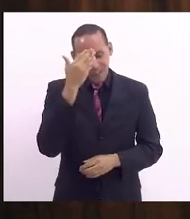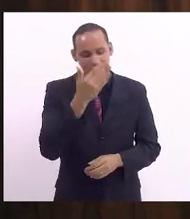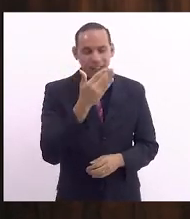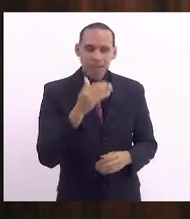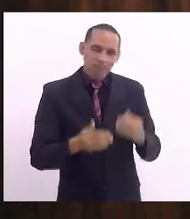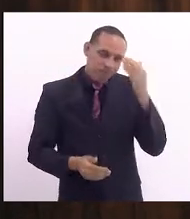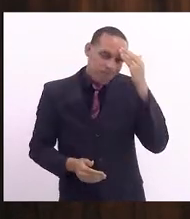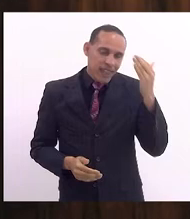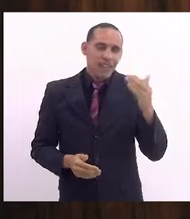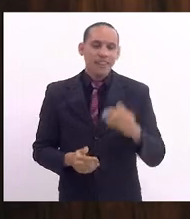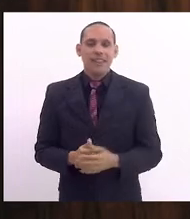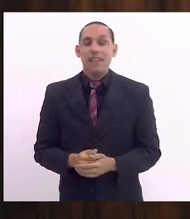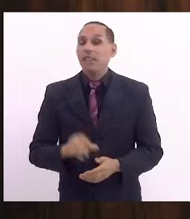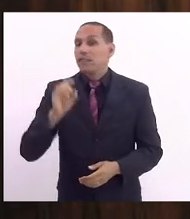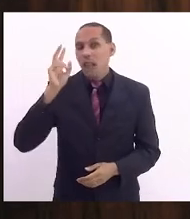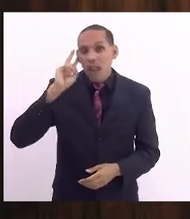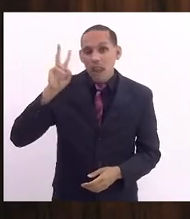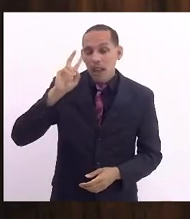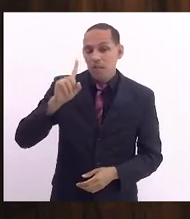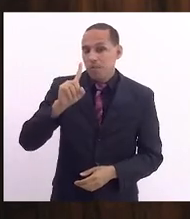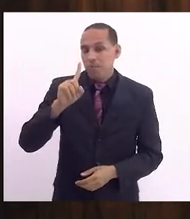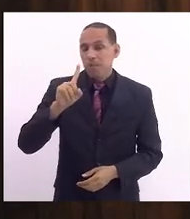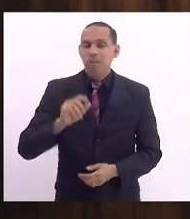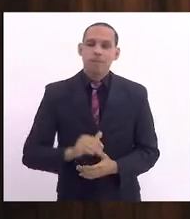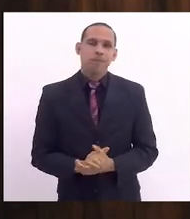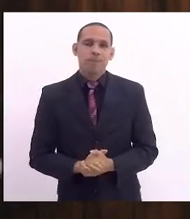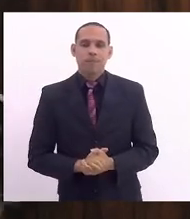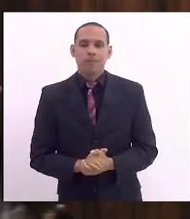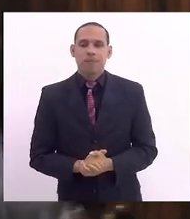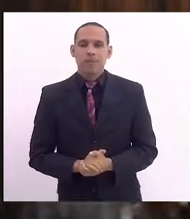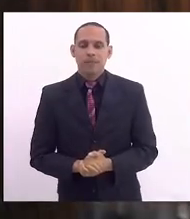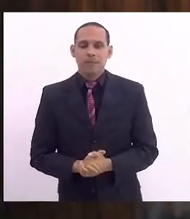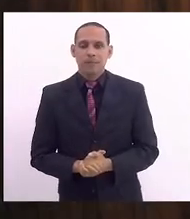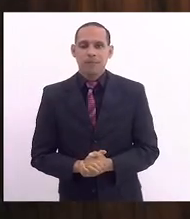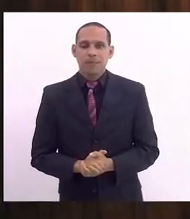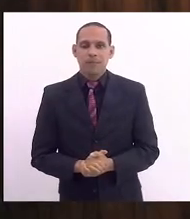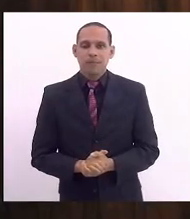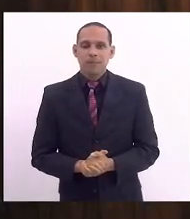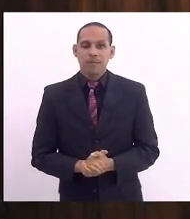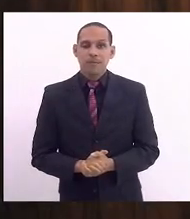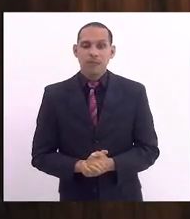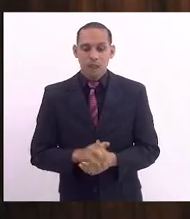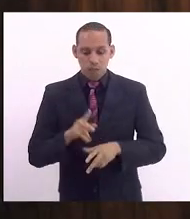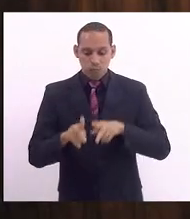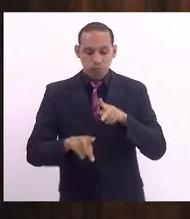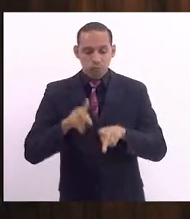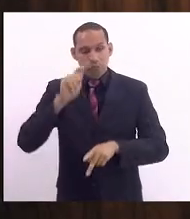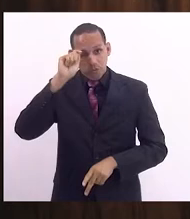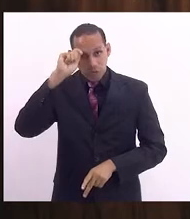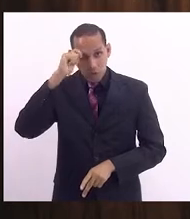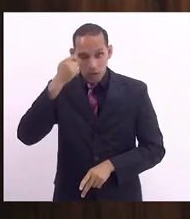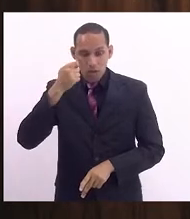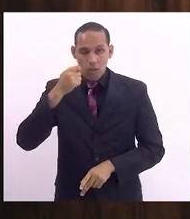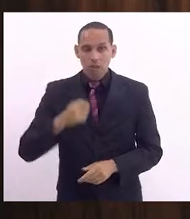Obrigado. E só para lembrar, gente, que para povo negro não tem